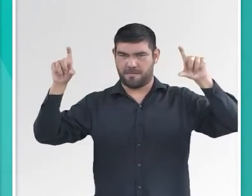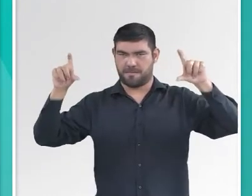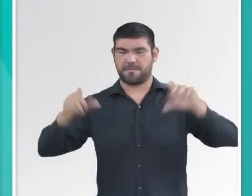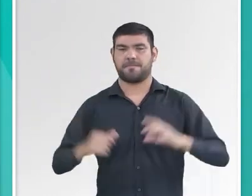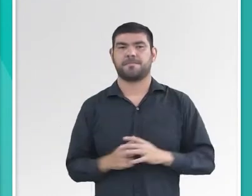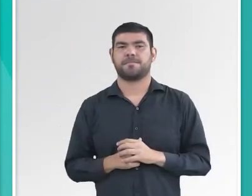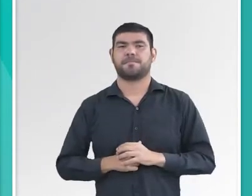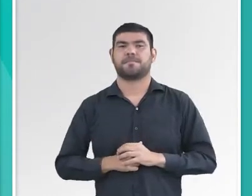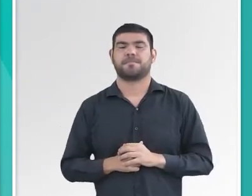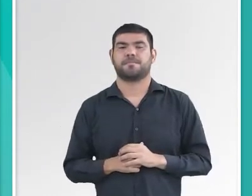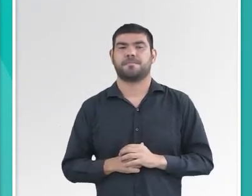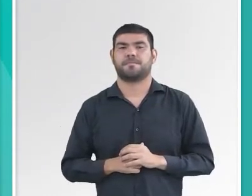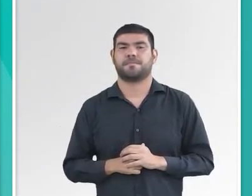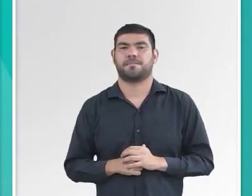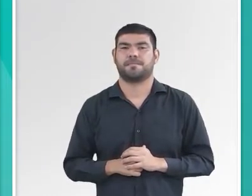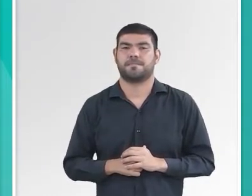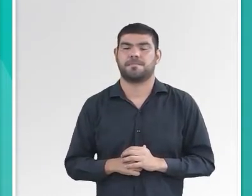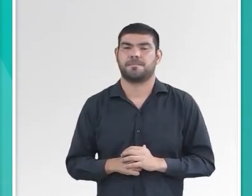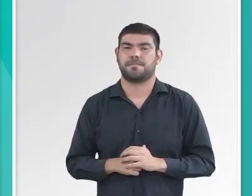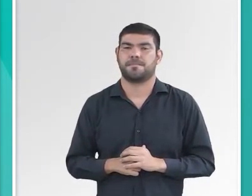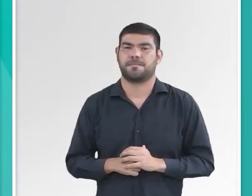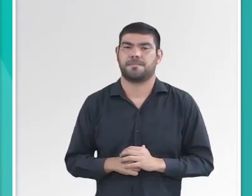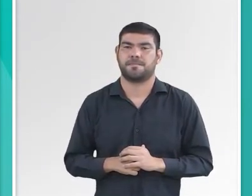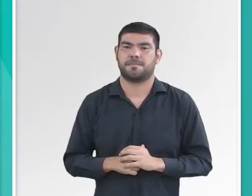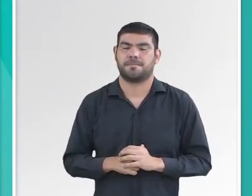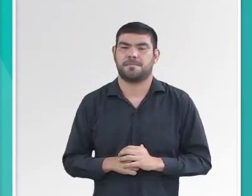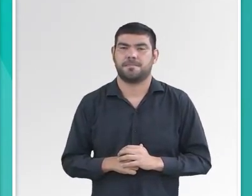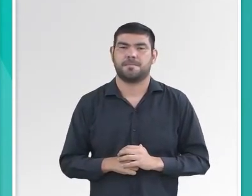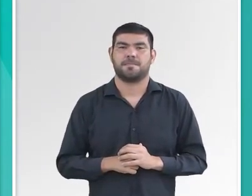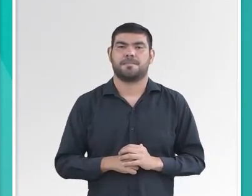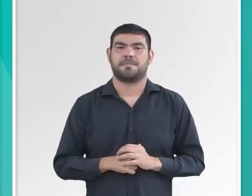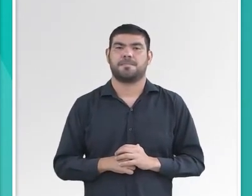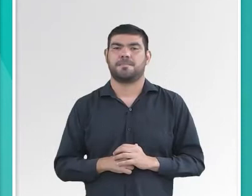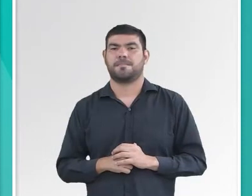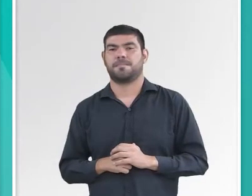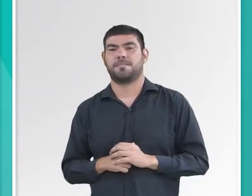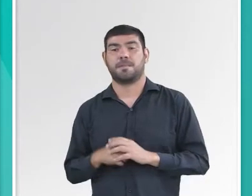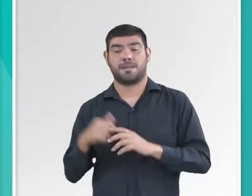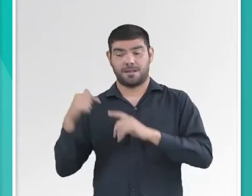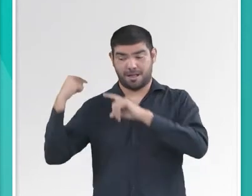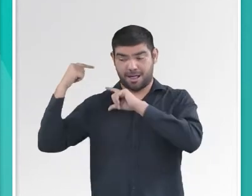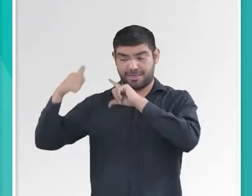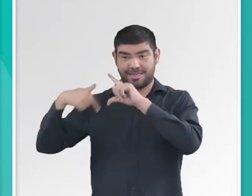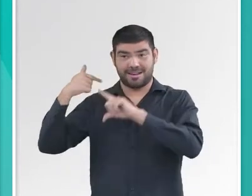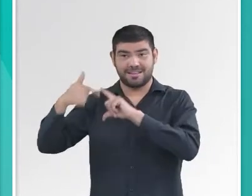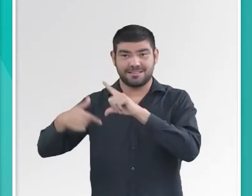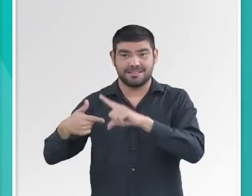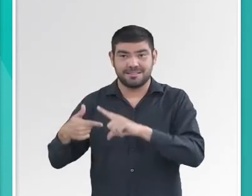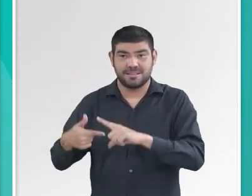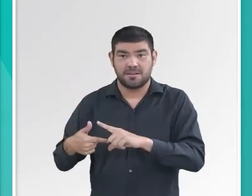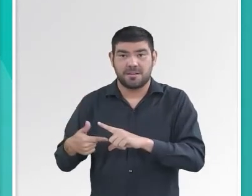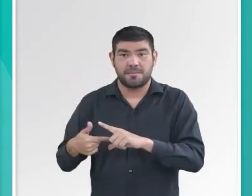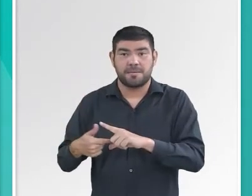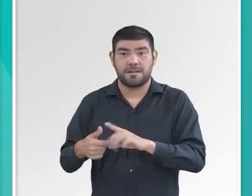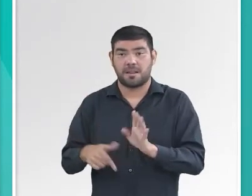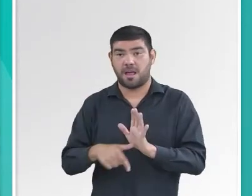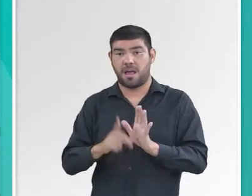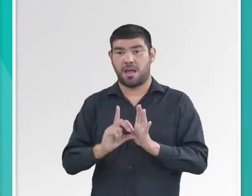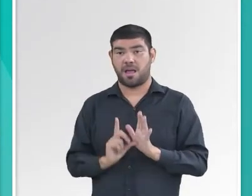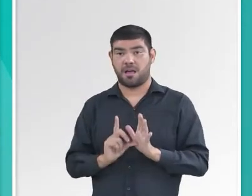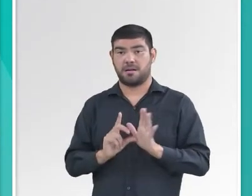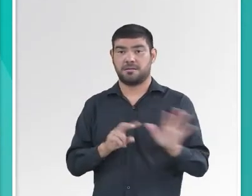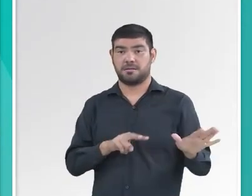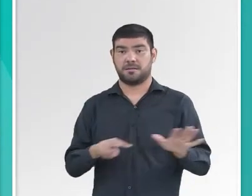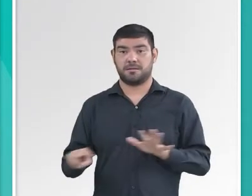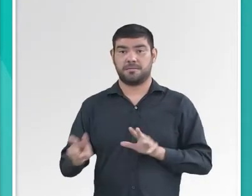Tradicionalmente, olha só, antecedendo a semana do carnaval. Então, percebam que nós temos elementos claros aí com relação